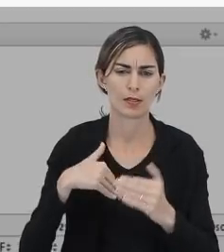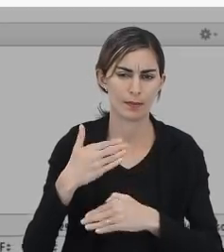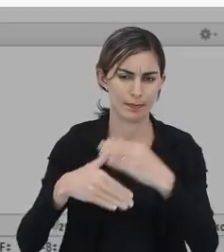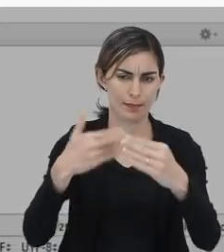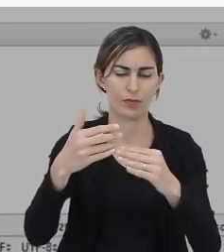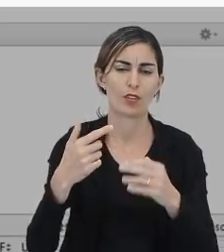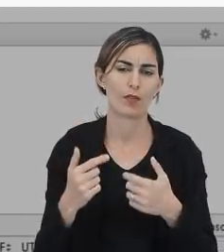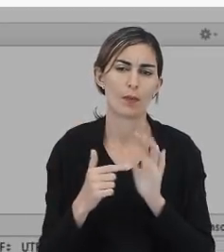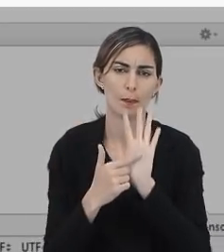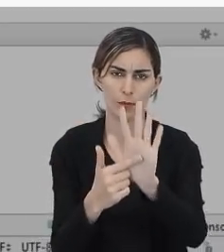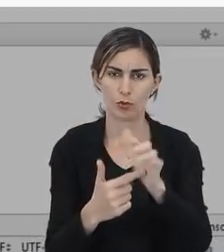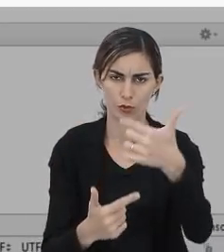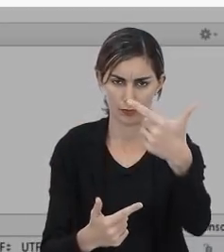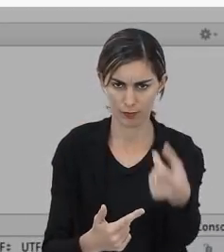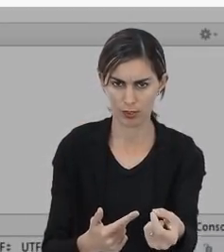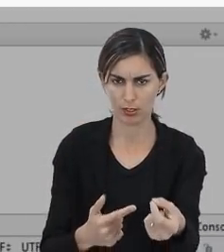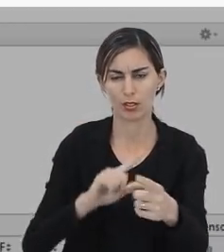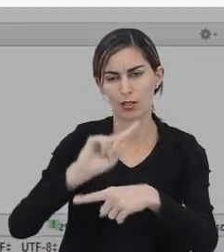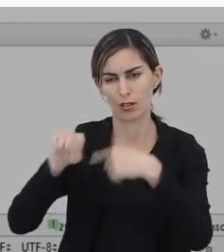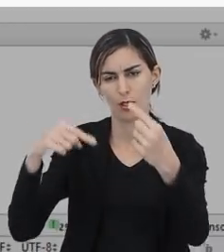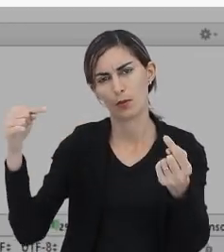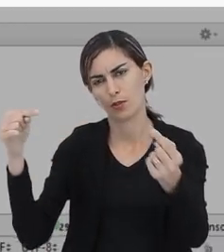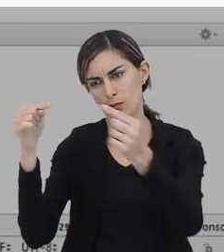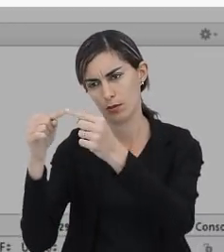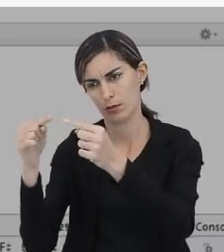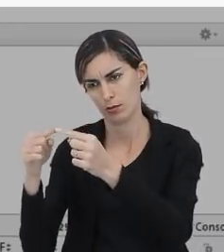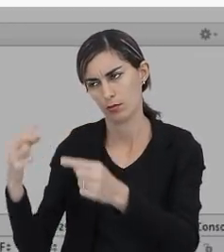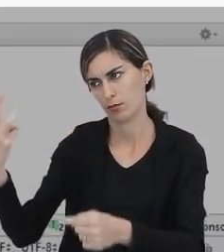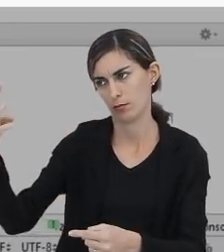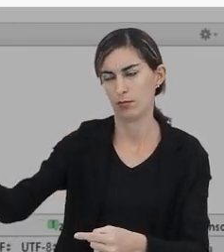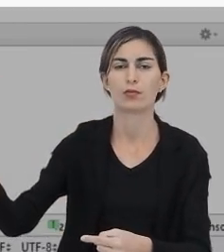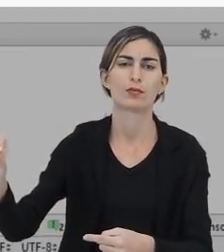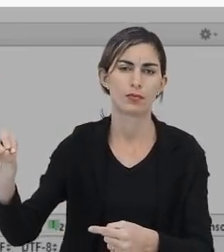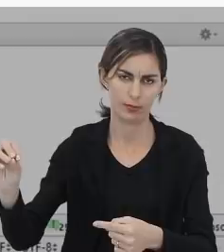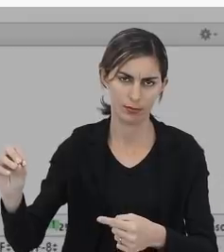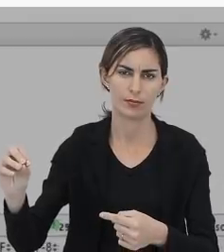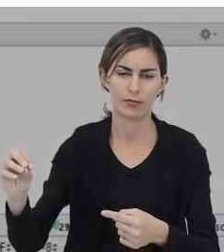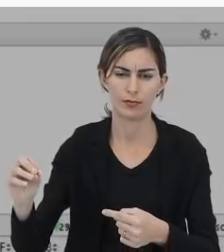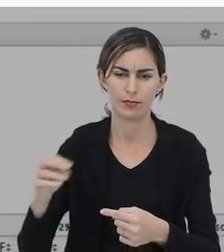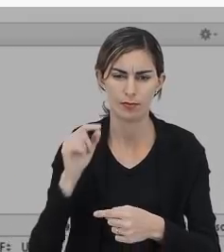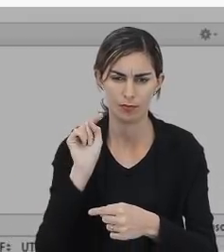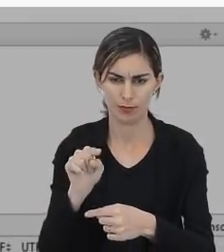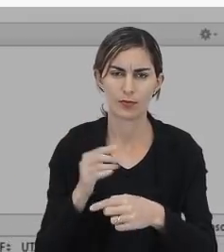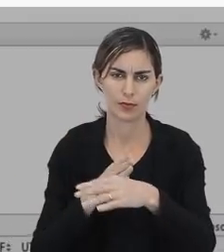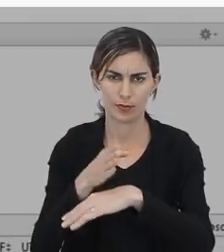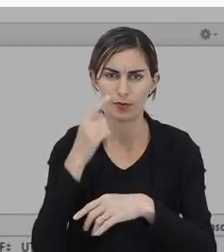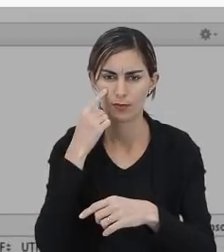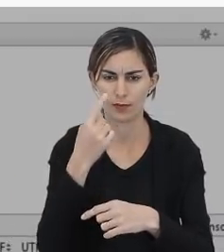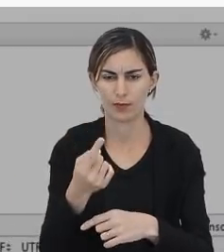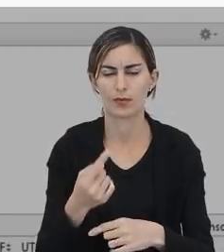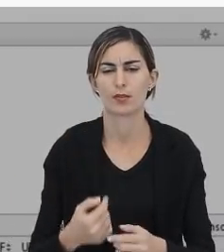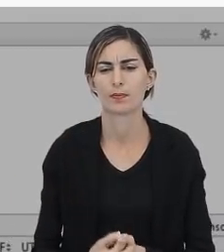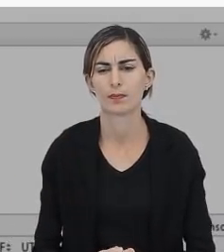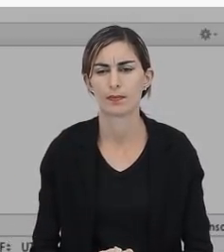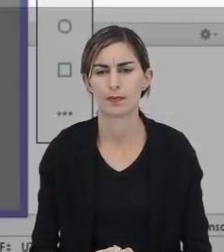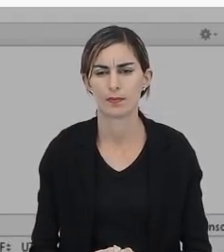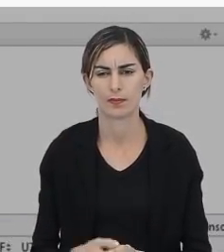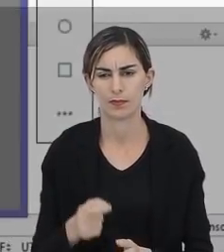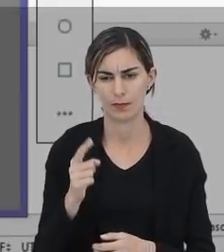daqui. Então, ele vai mostrar 20, depois ele vai concatenar o 30. Vamos executar e ver o resultado.